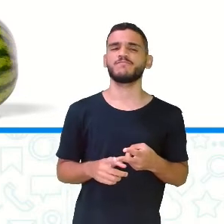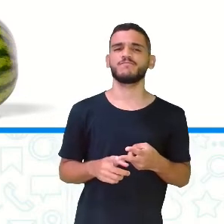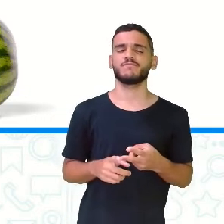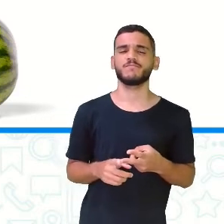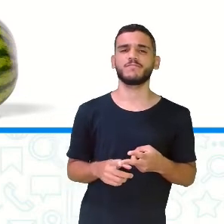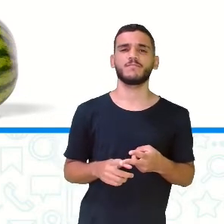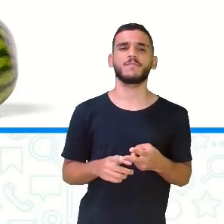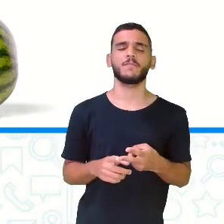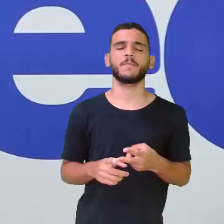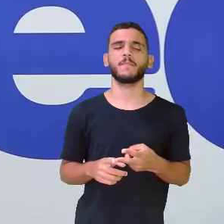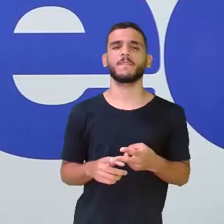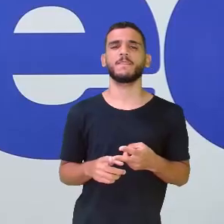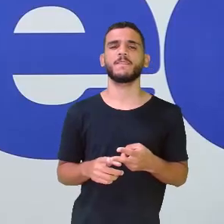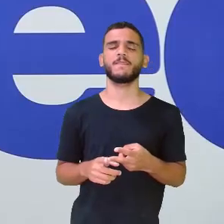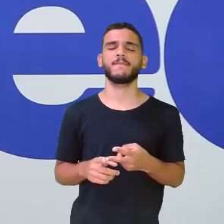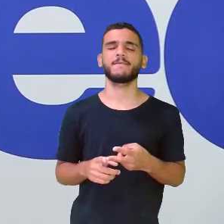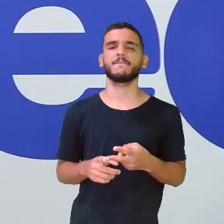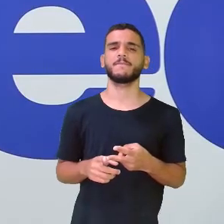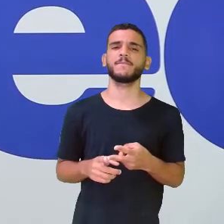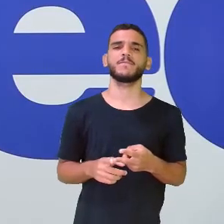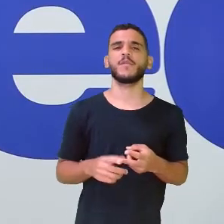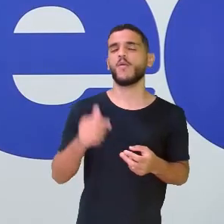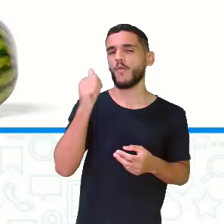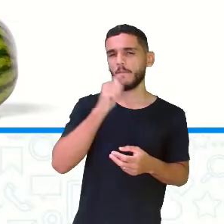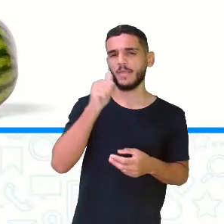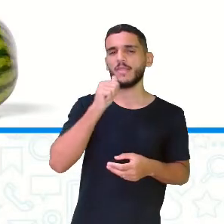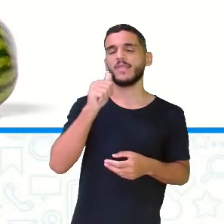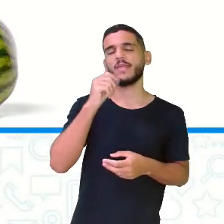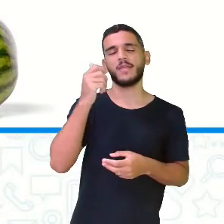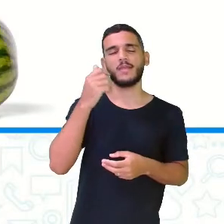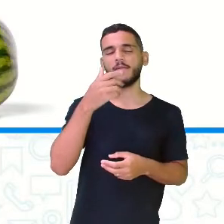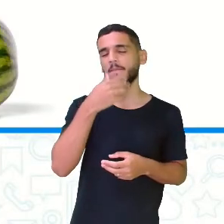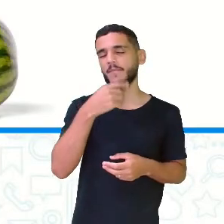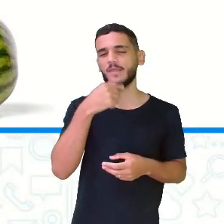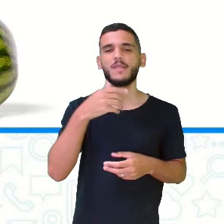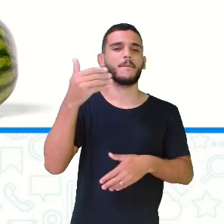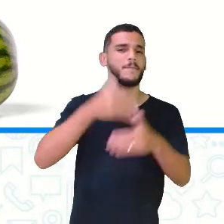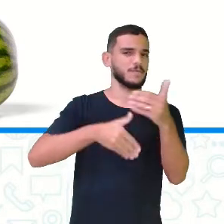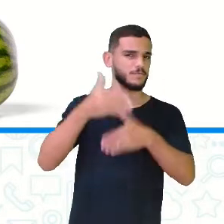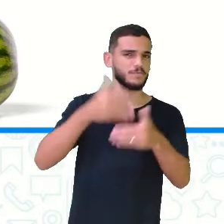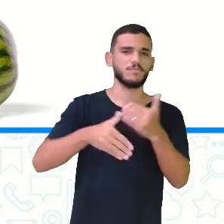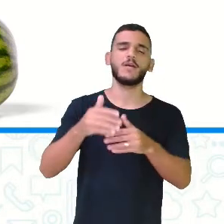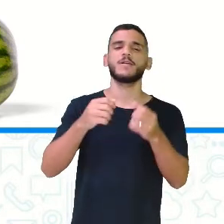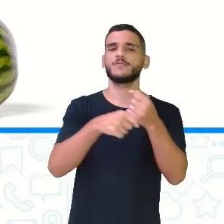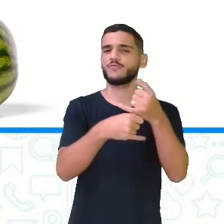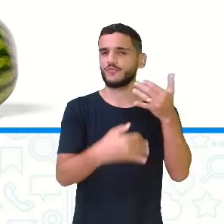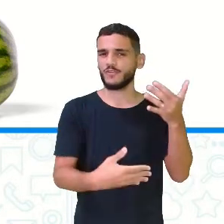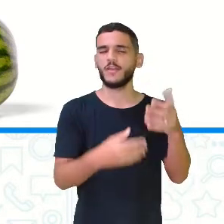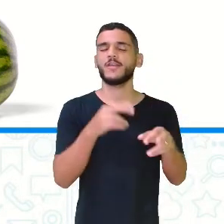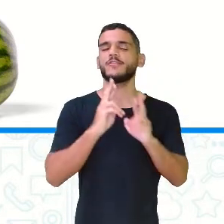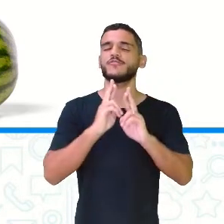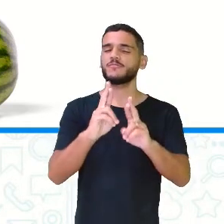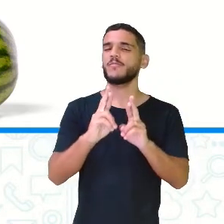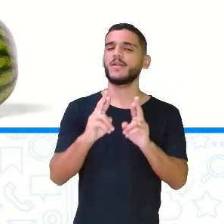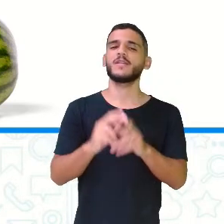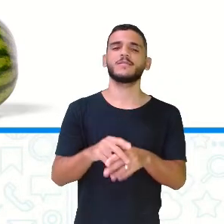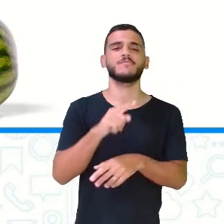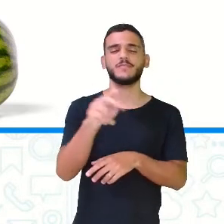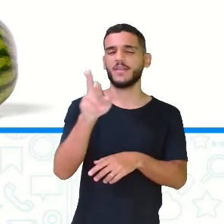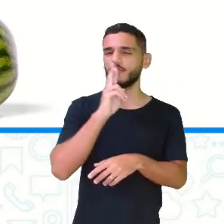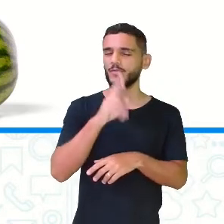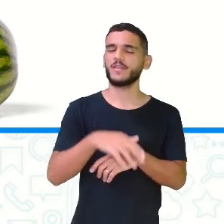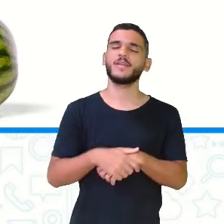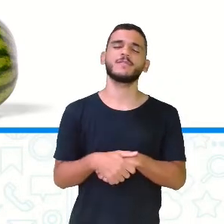e a Amanda tá por aí. Responda, presta atenção. E aí? Tô esperando, hein? Será que é o